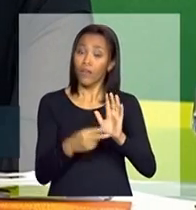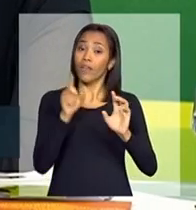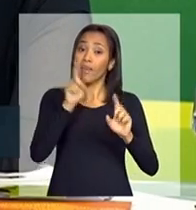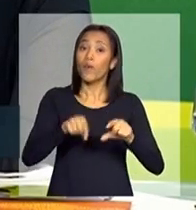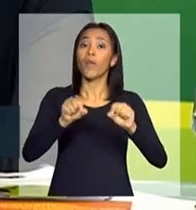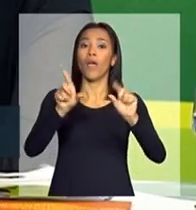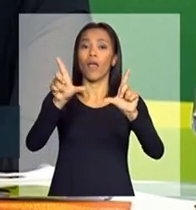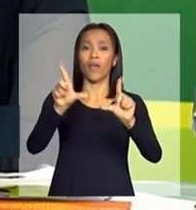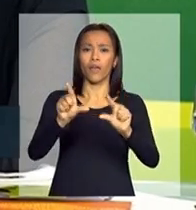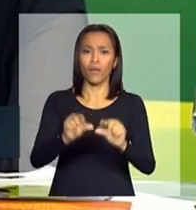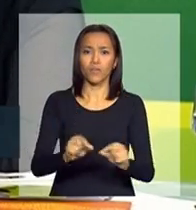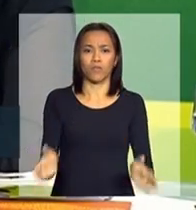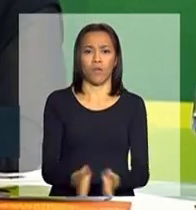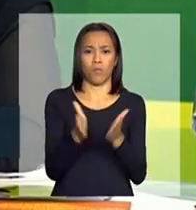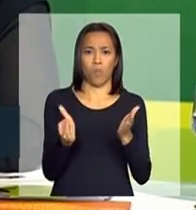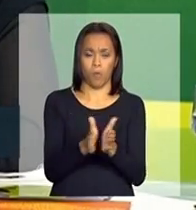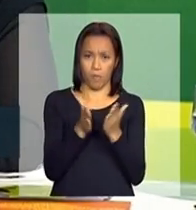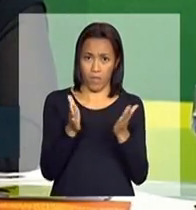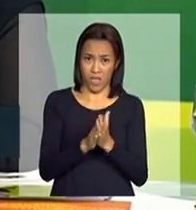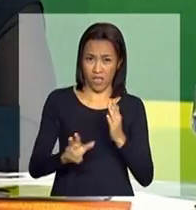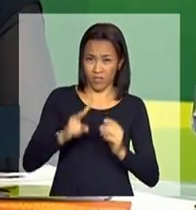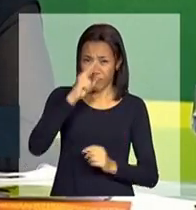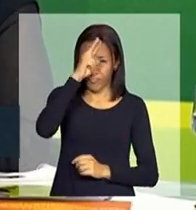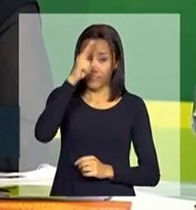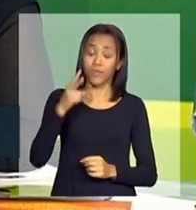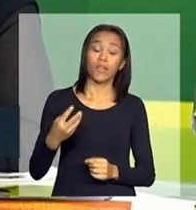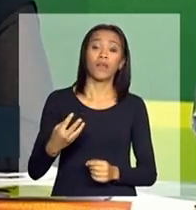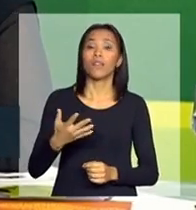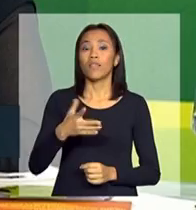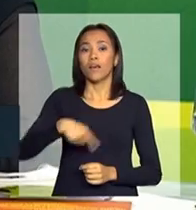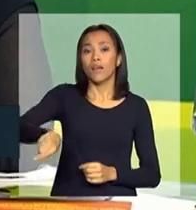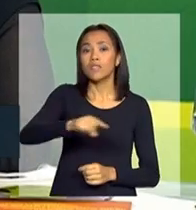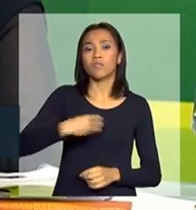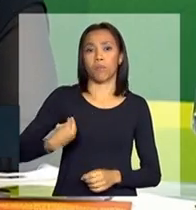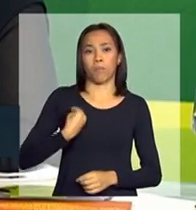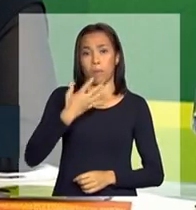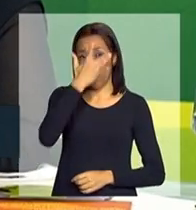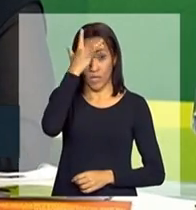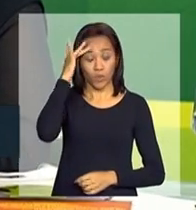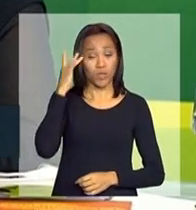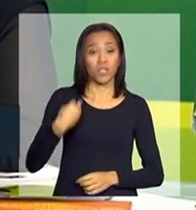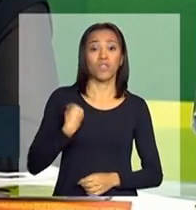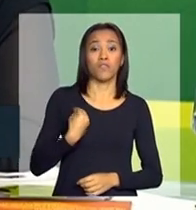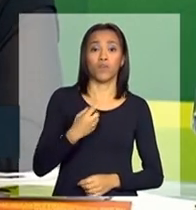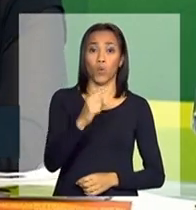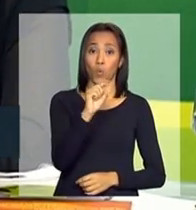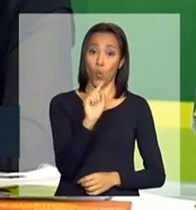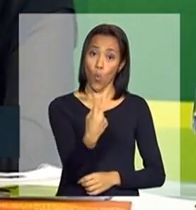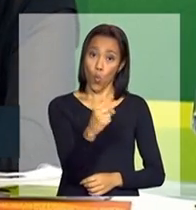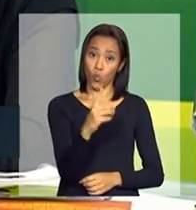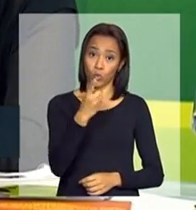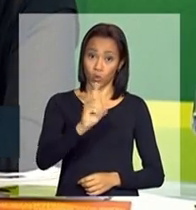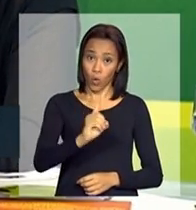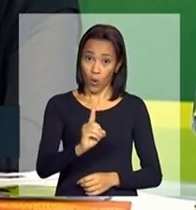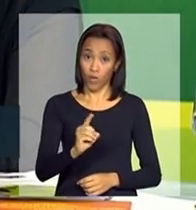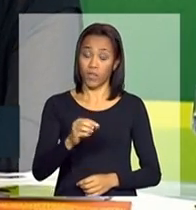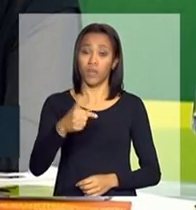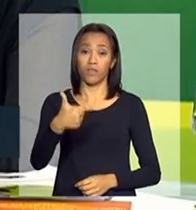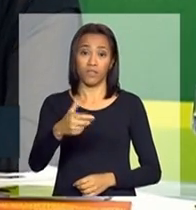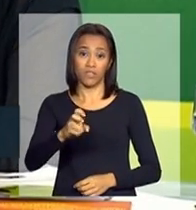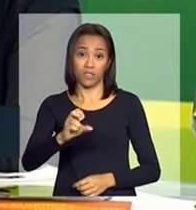a redução da extrema pobreza redução das pessoas com que vivem com menos de $25 Cent ao dia